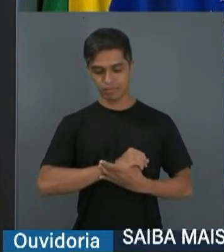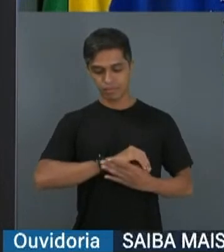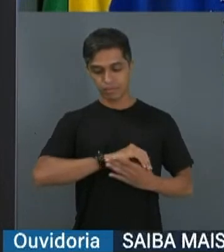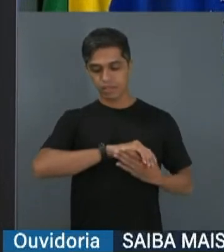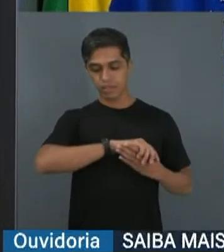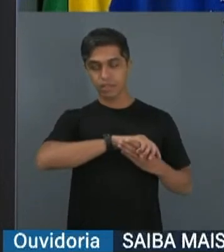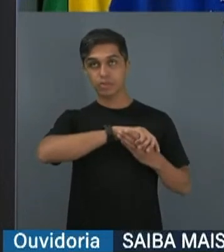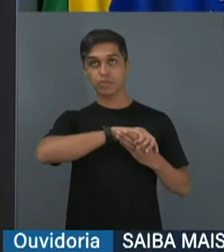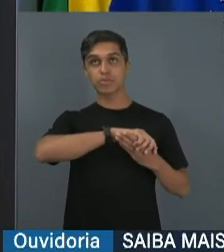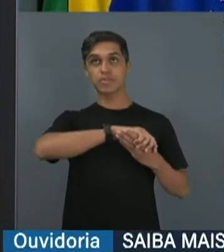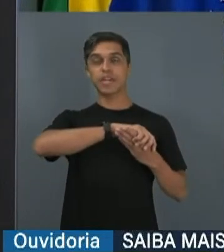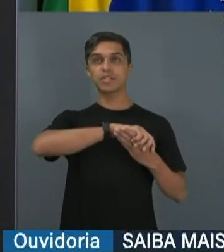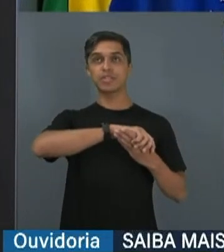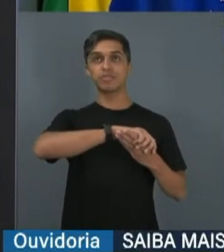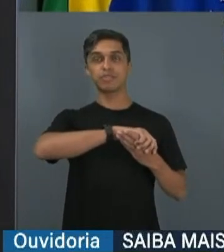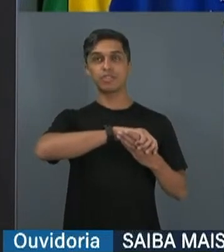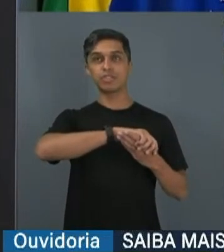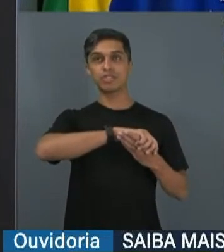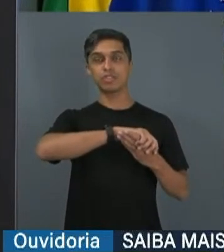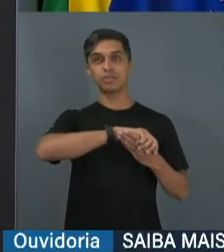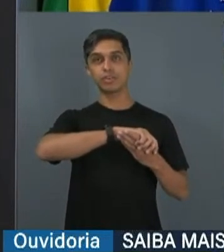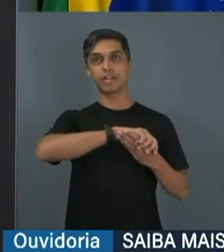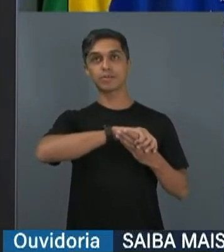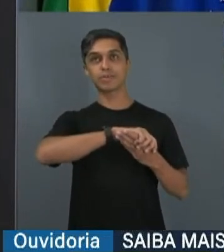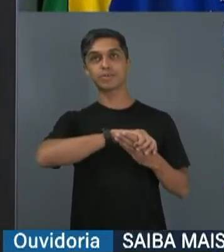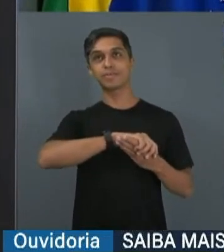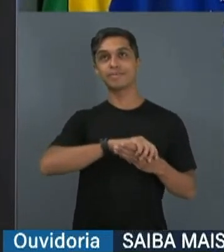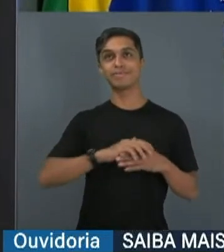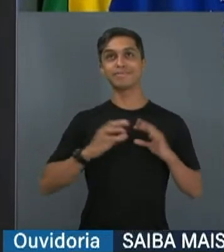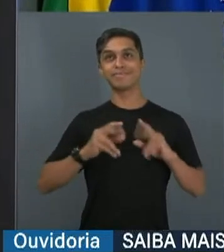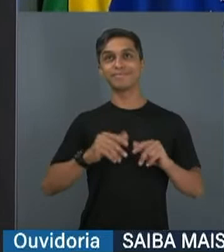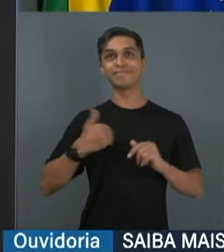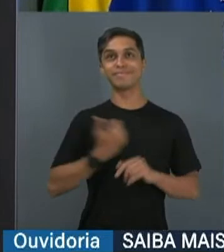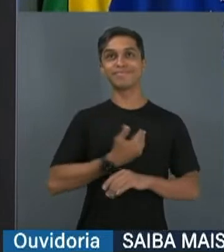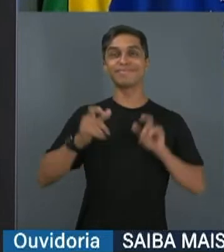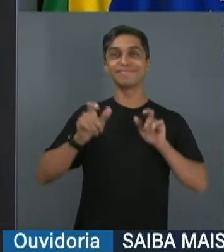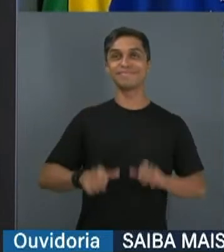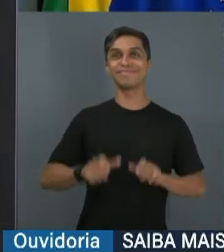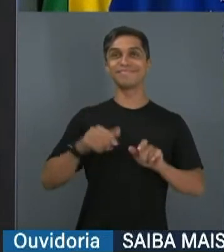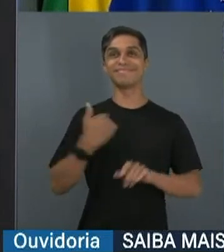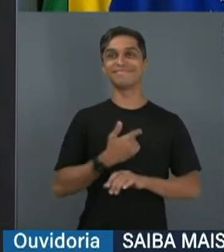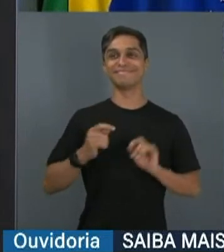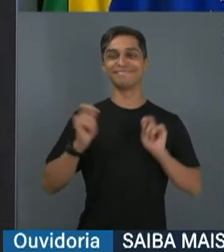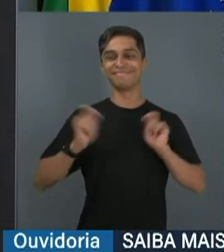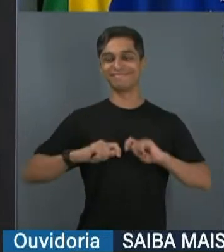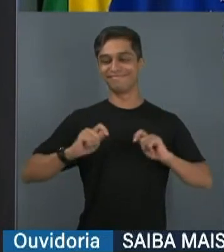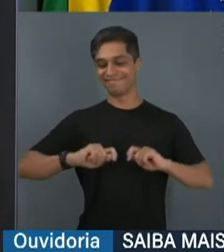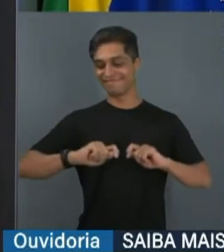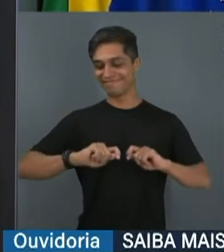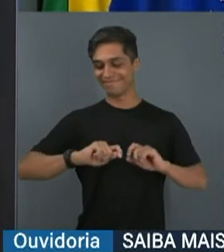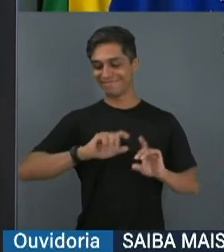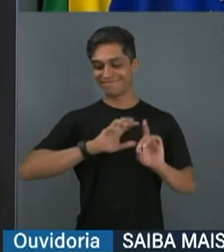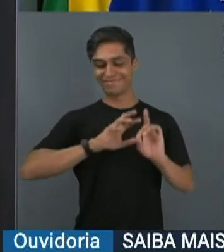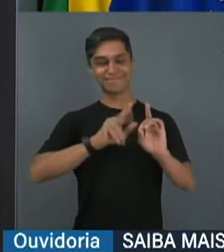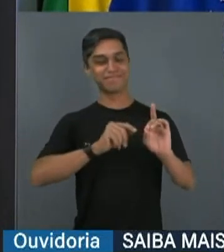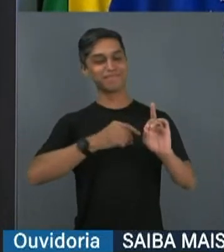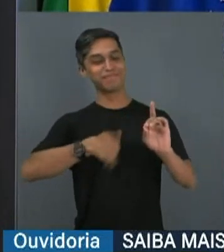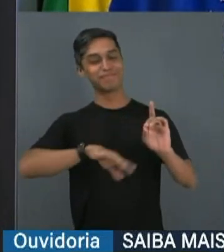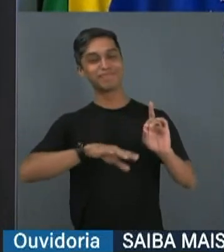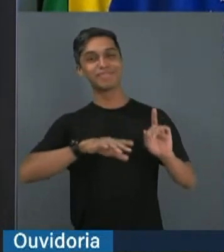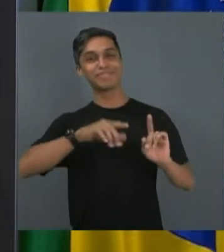casa e que dá tranquilidade para que as pessoas desfrutem do seu lazer, as famílias desfrutem do seu entretenimento com